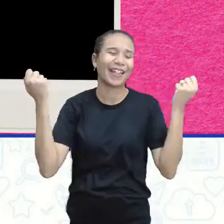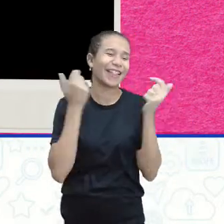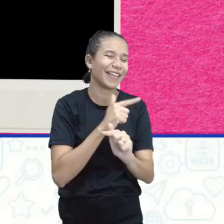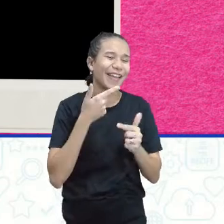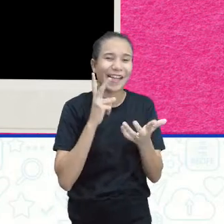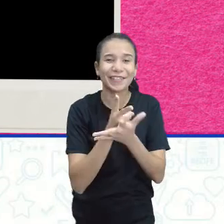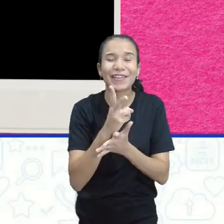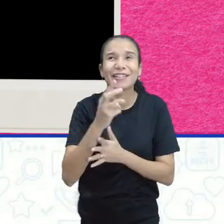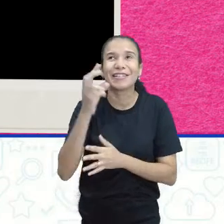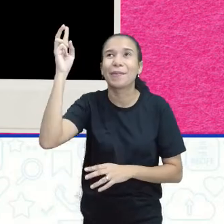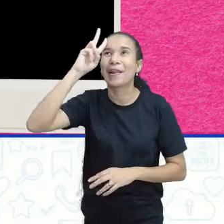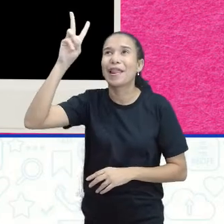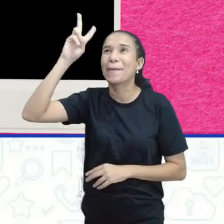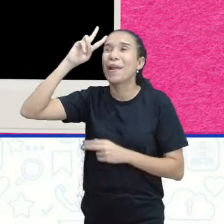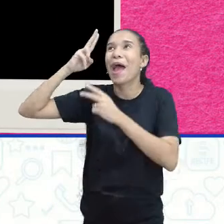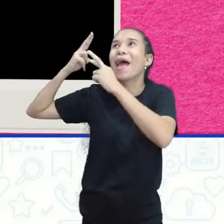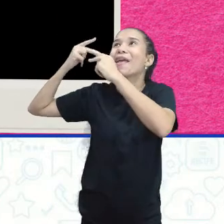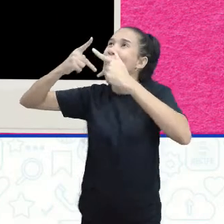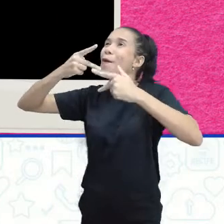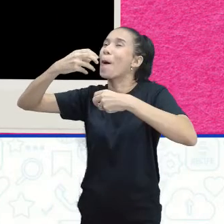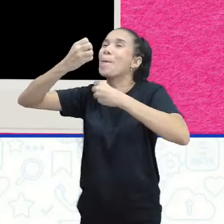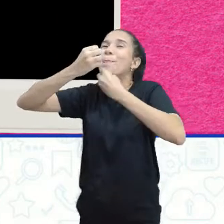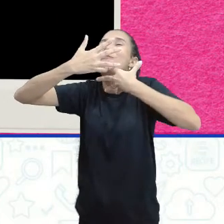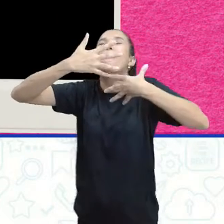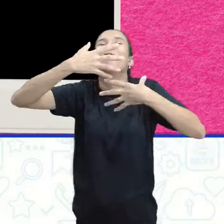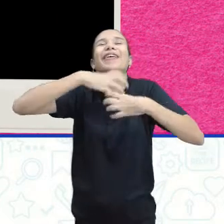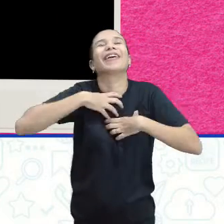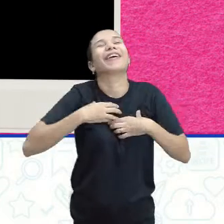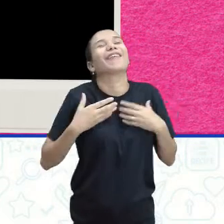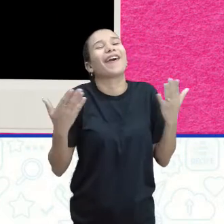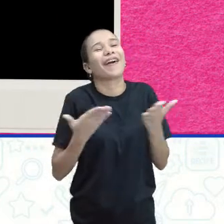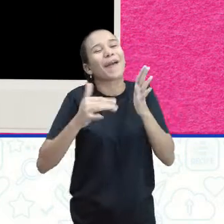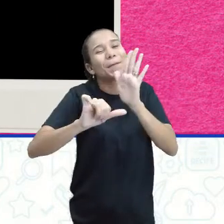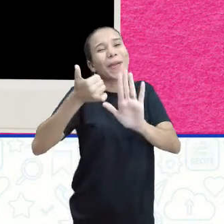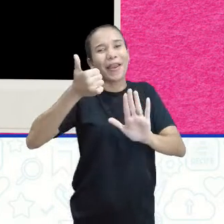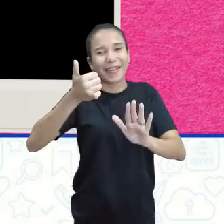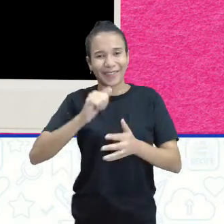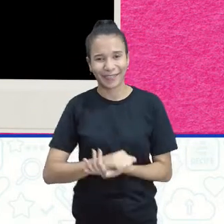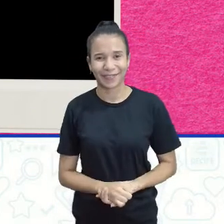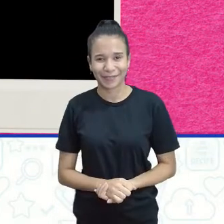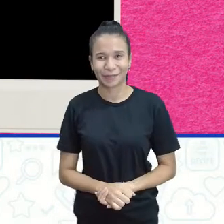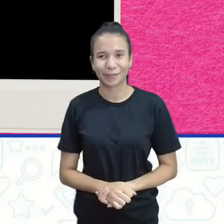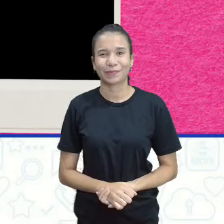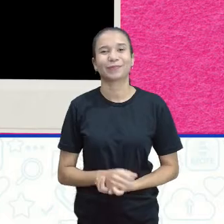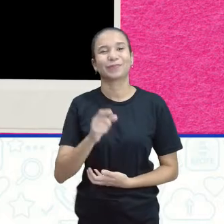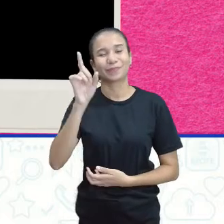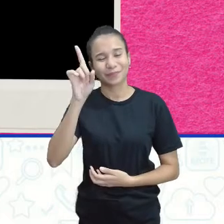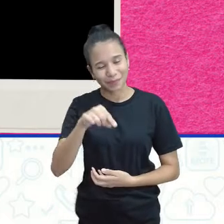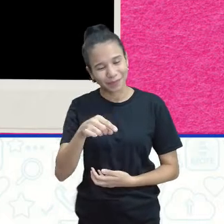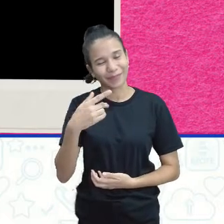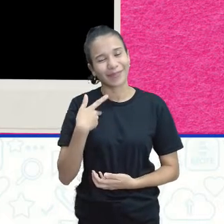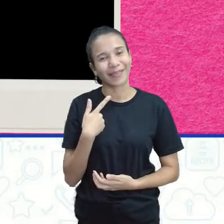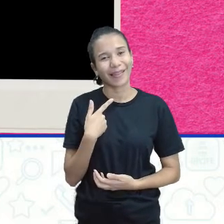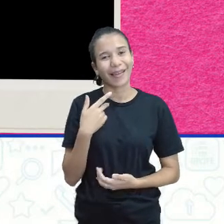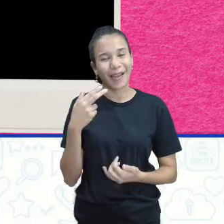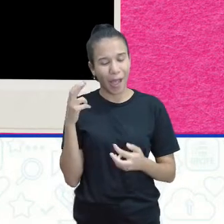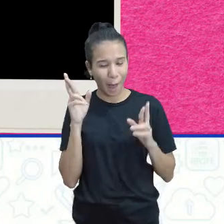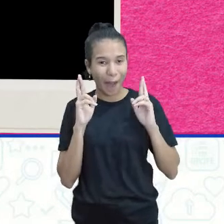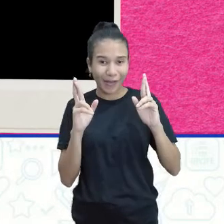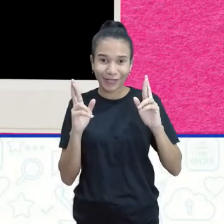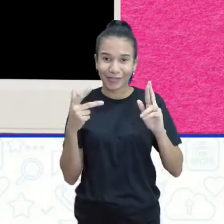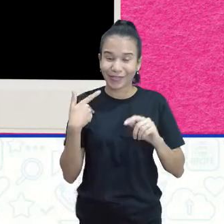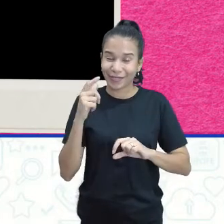muitas vezes com as mesmas coisas boas, como se fosse a primeira vez. E aí eu acho que Nietzsche tem um